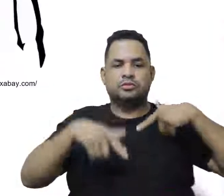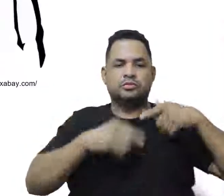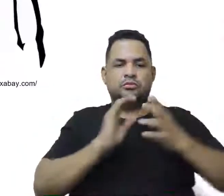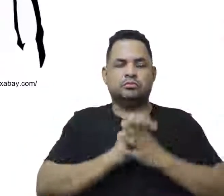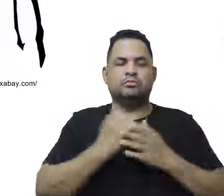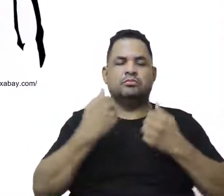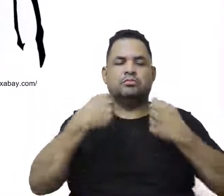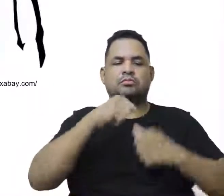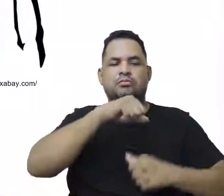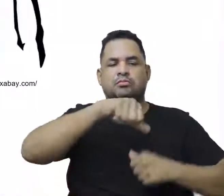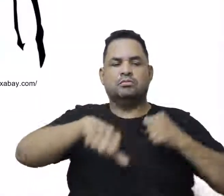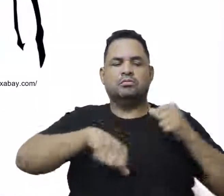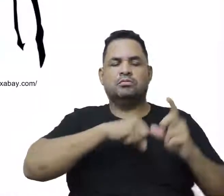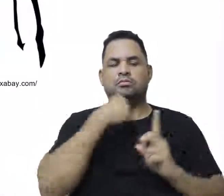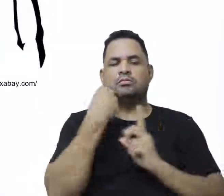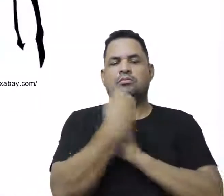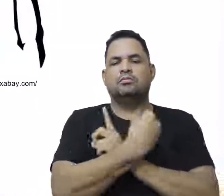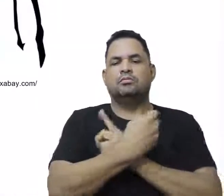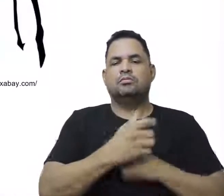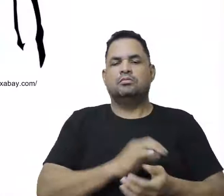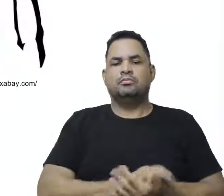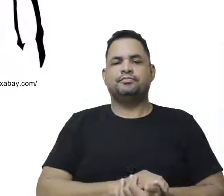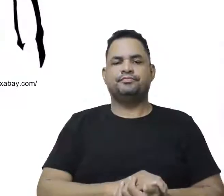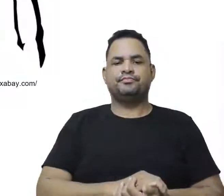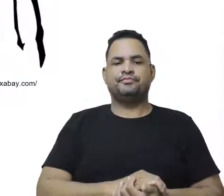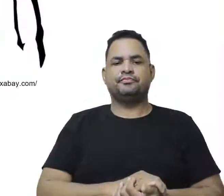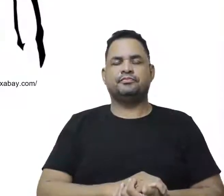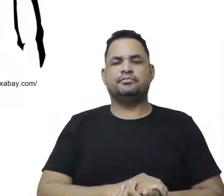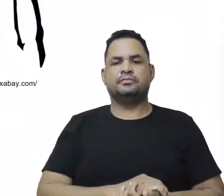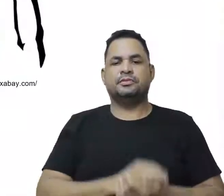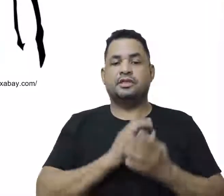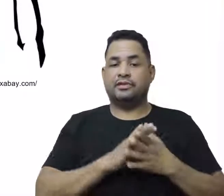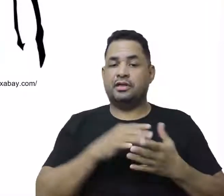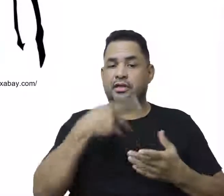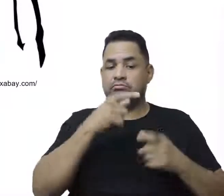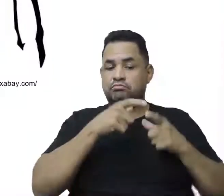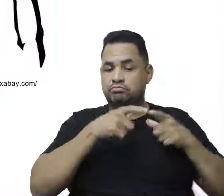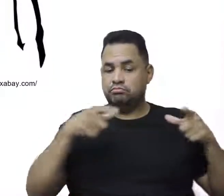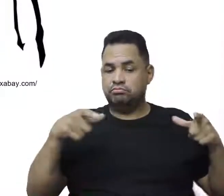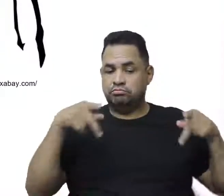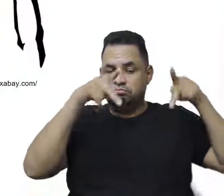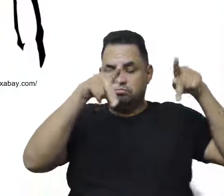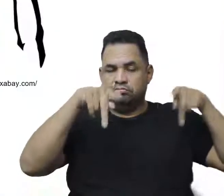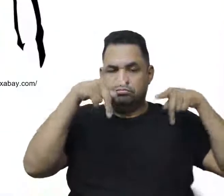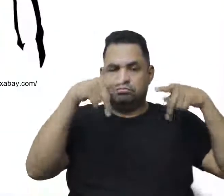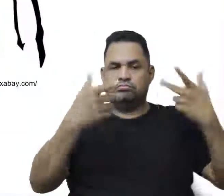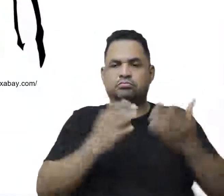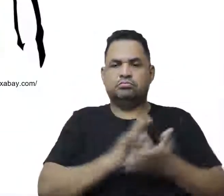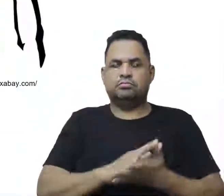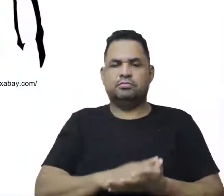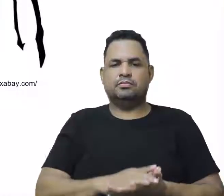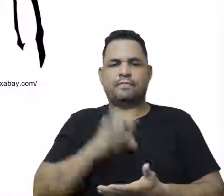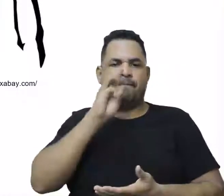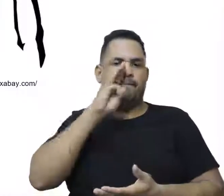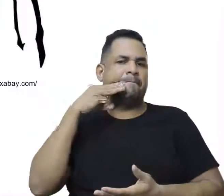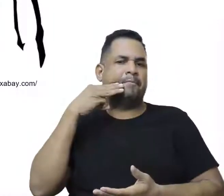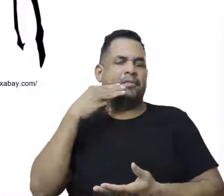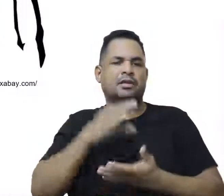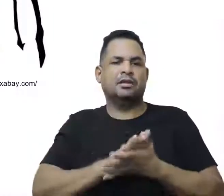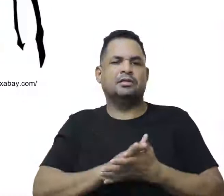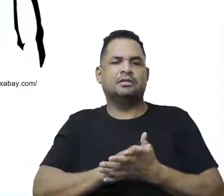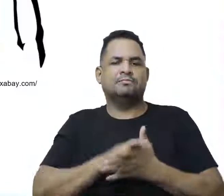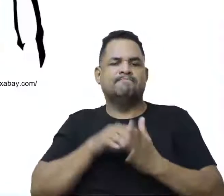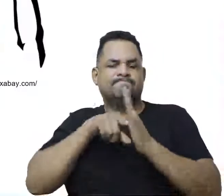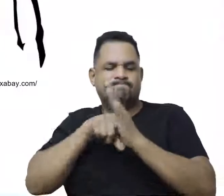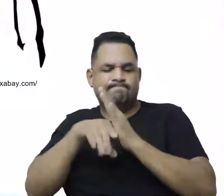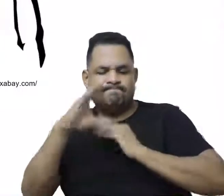pode transformar a sociedade né ele tá falando de uma maioria só uma revolução Marcos ele era esse estudioso